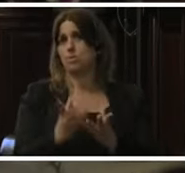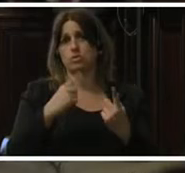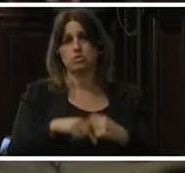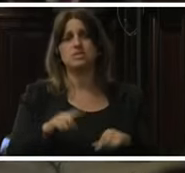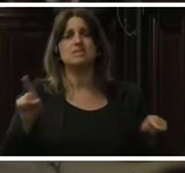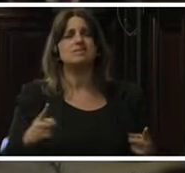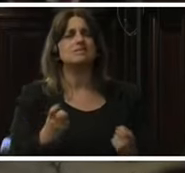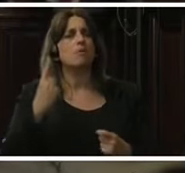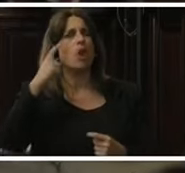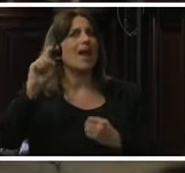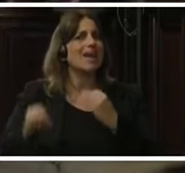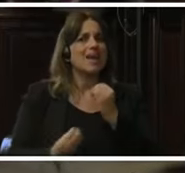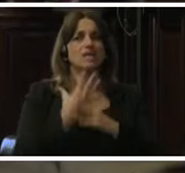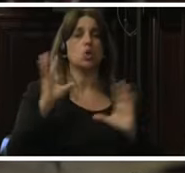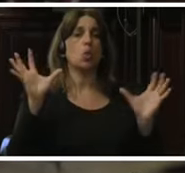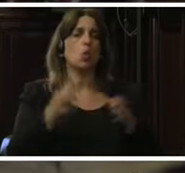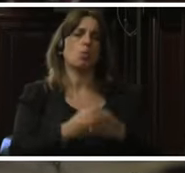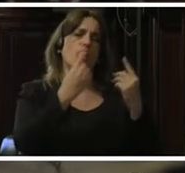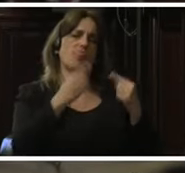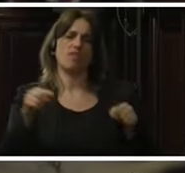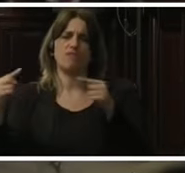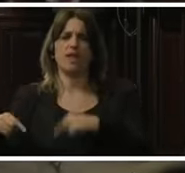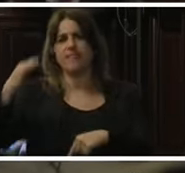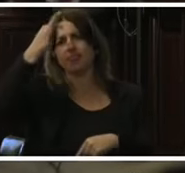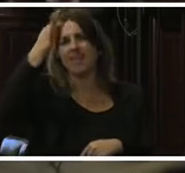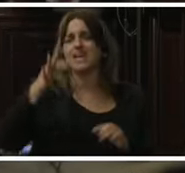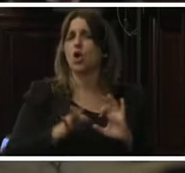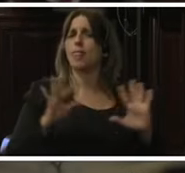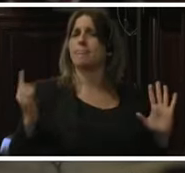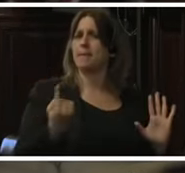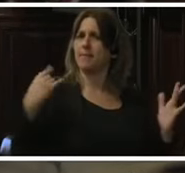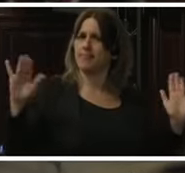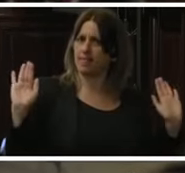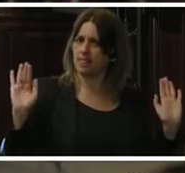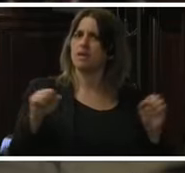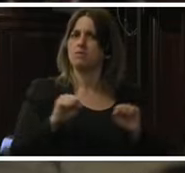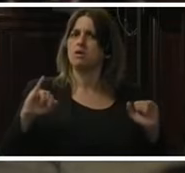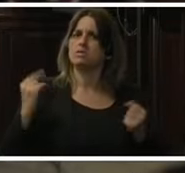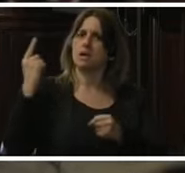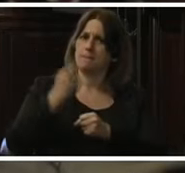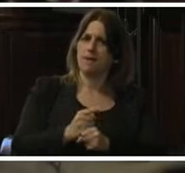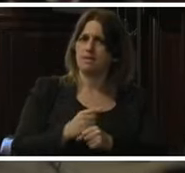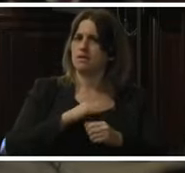de especialistas independentes pautado pela imparcialidade legalidade